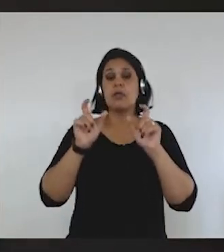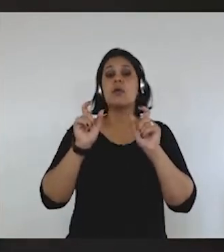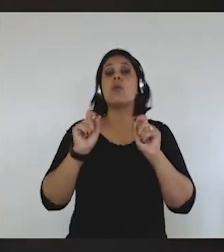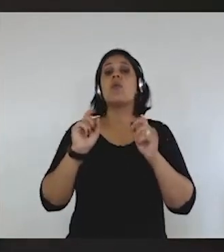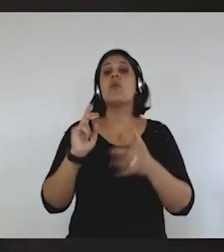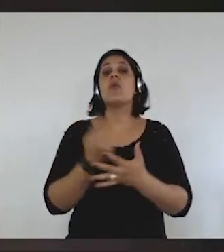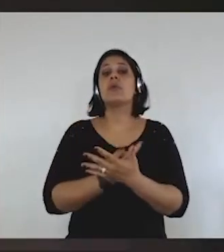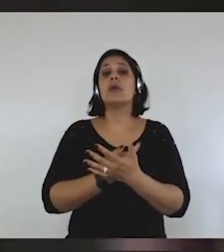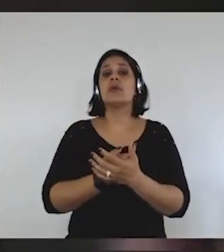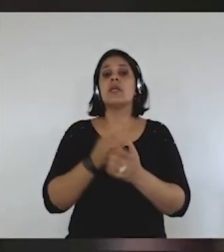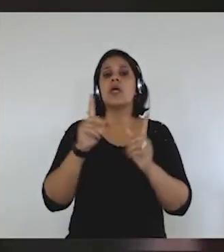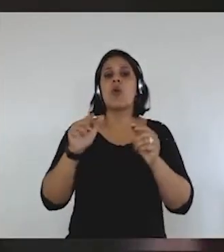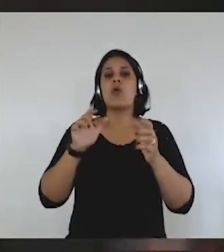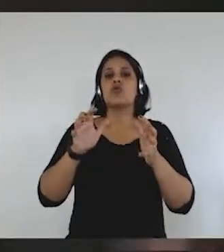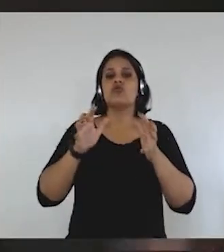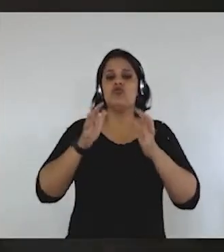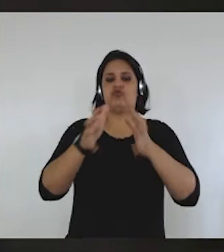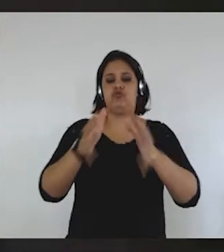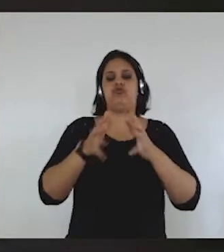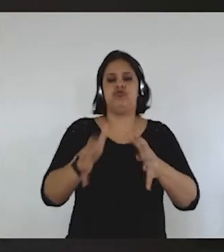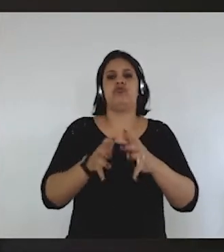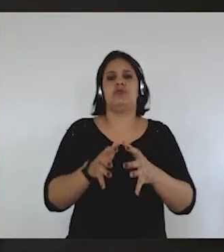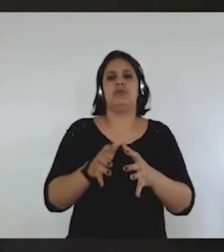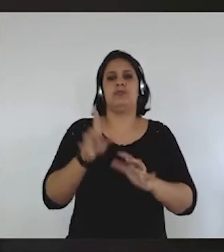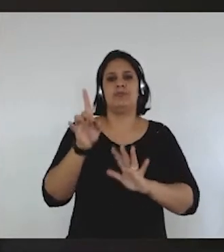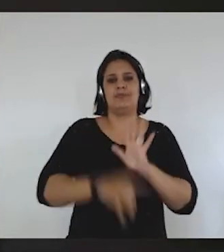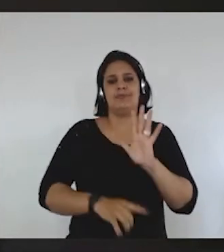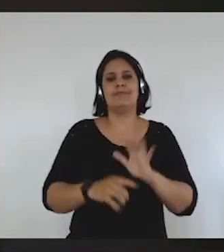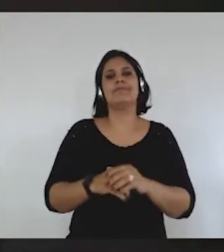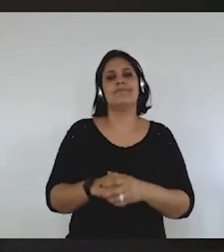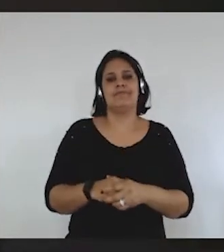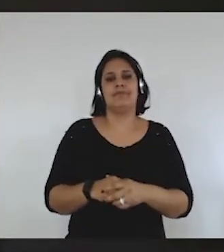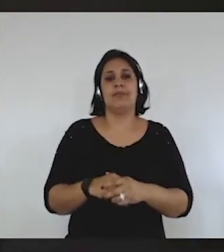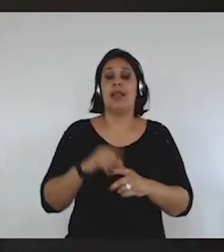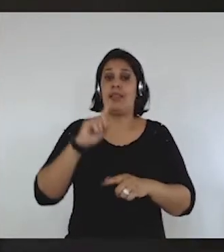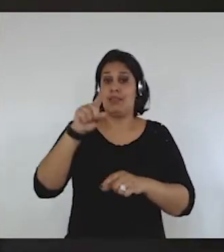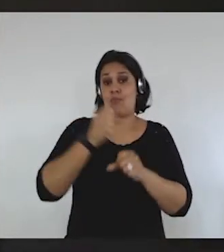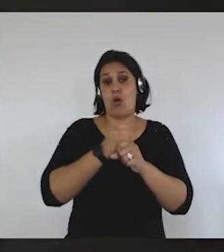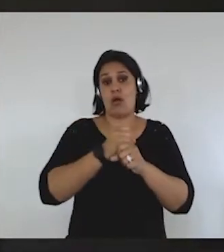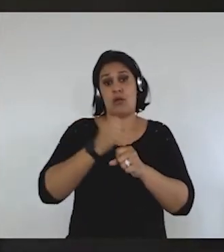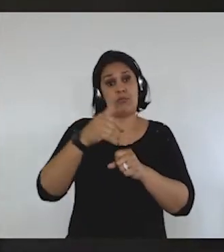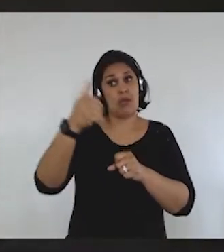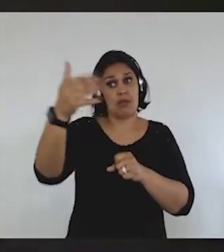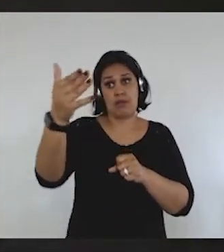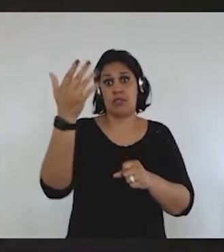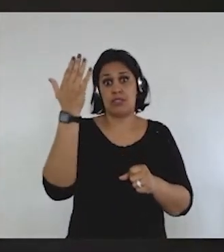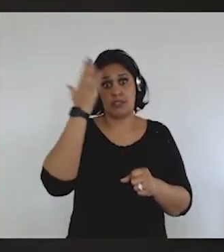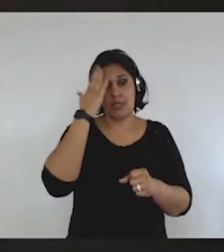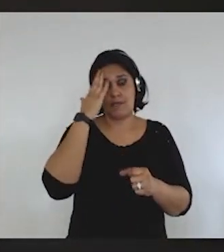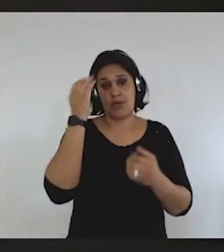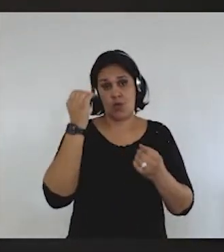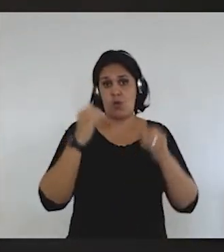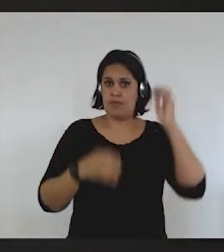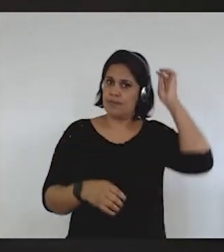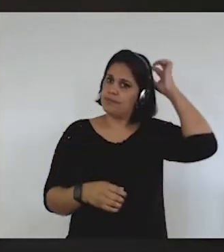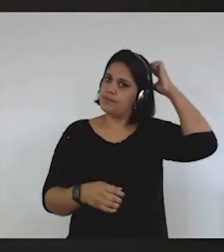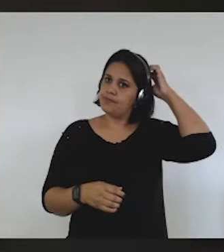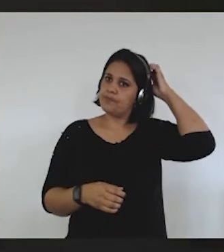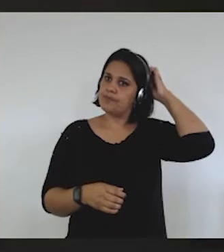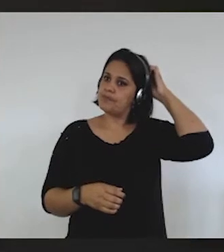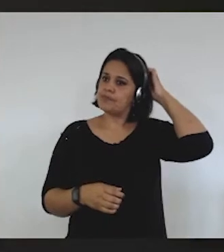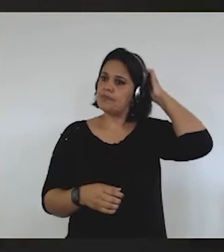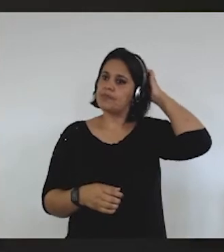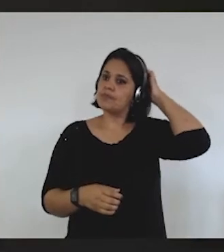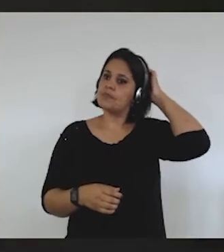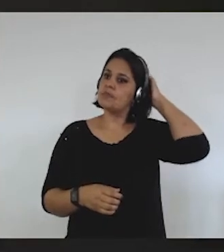internacional. O resultado disso a gente vai ver daqui a muitos anos. Então, o quarto exemplo também